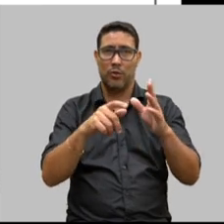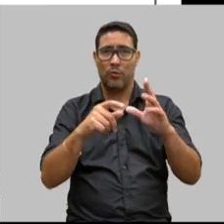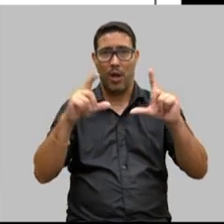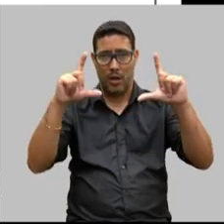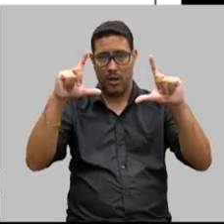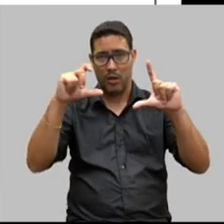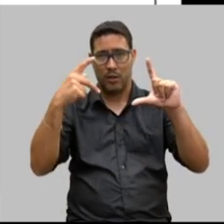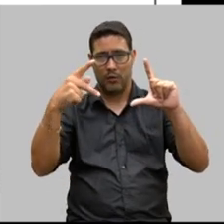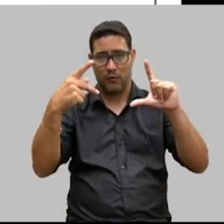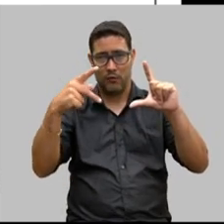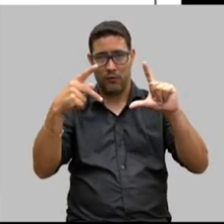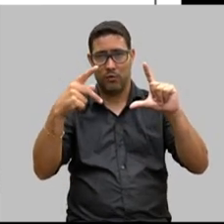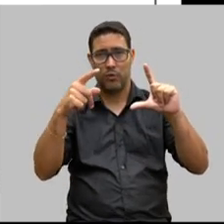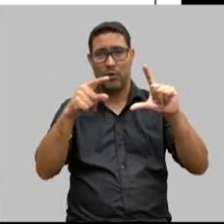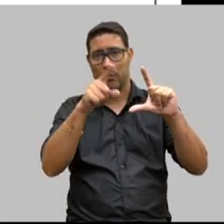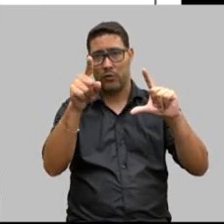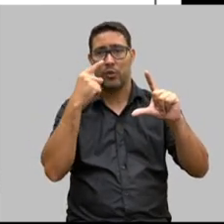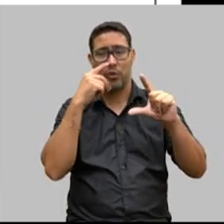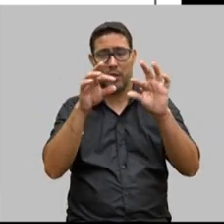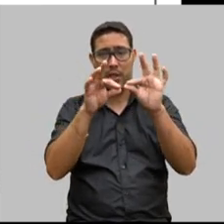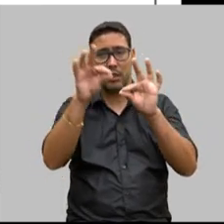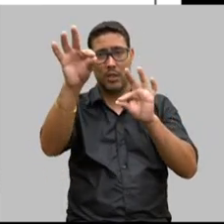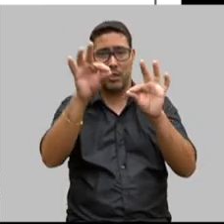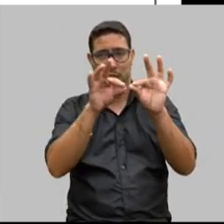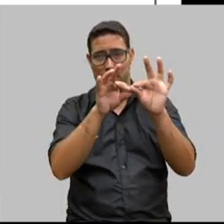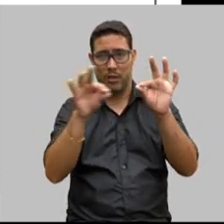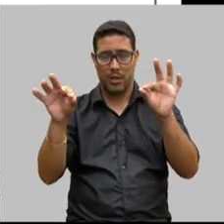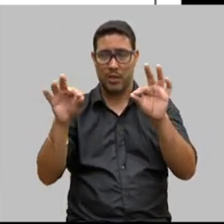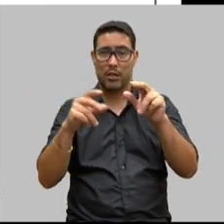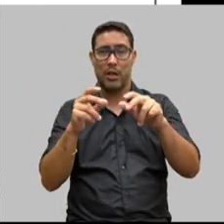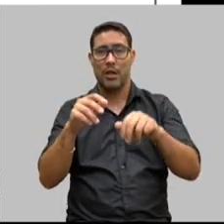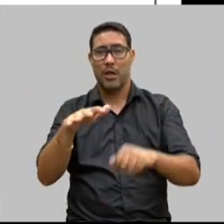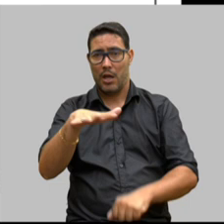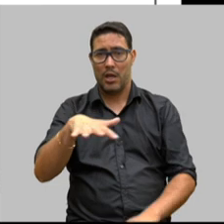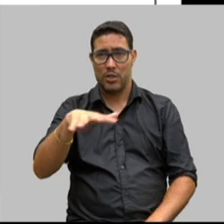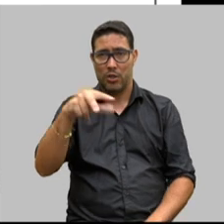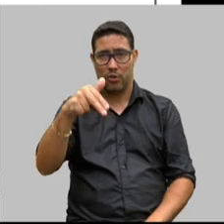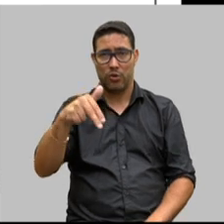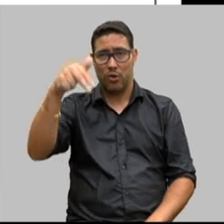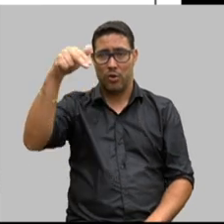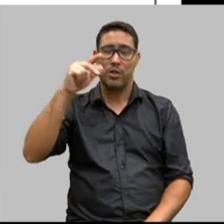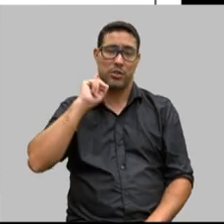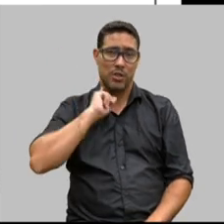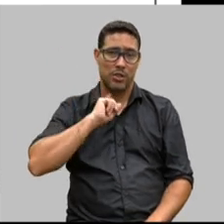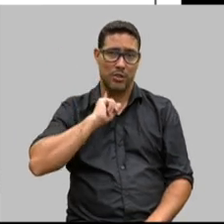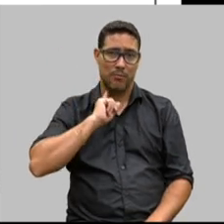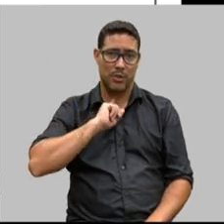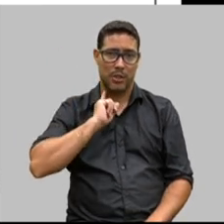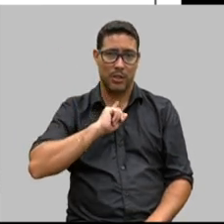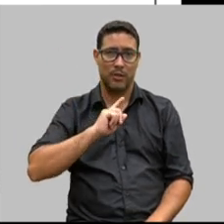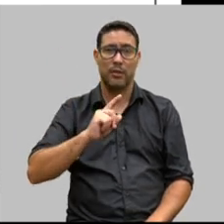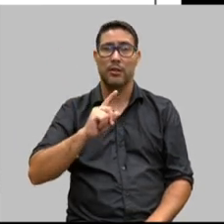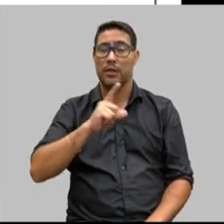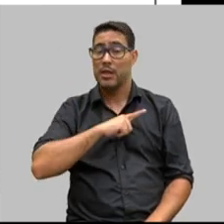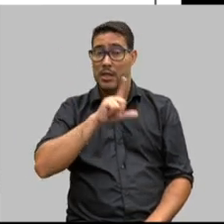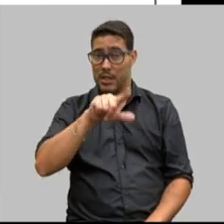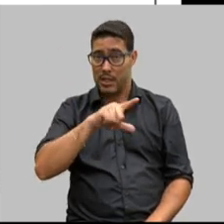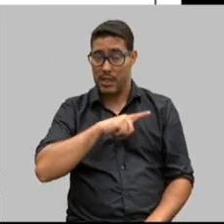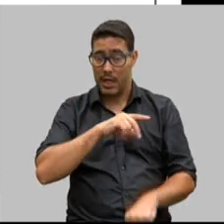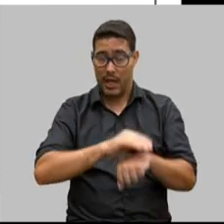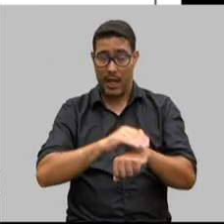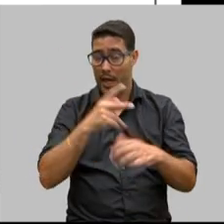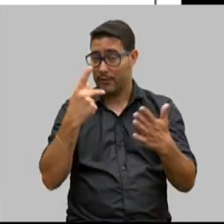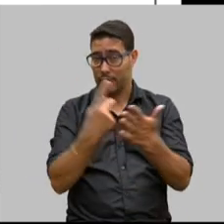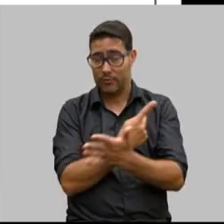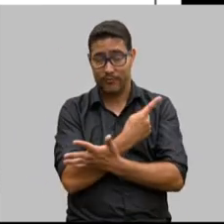antiga, e eu coloquei setas indicando a região norte de Minas Gerais, nordeste, onde ela é extremamente vulnerável